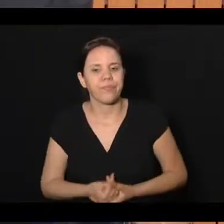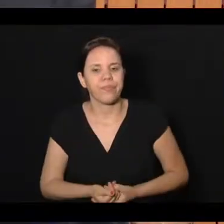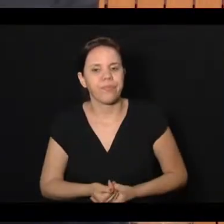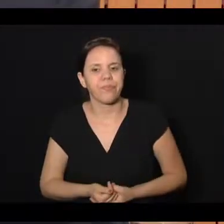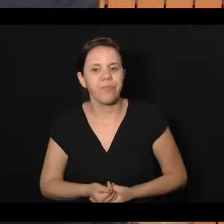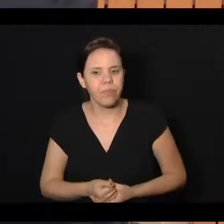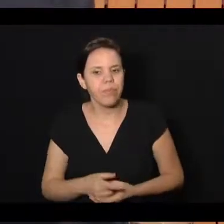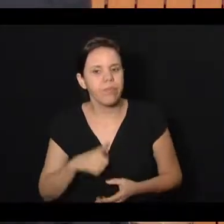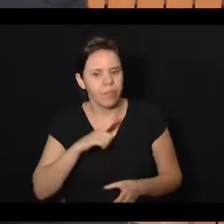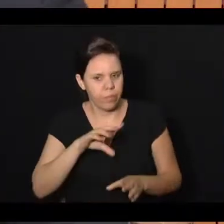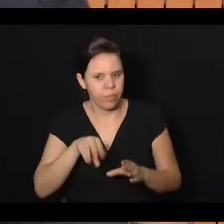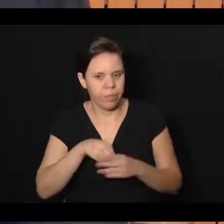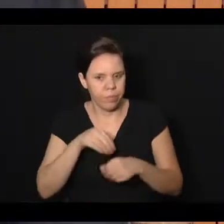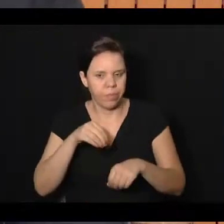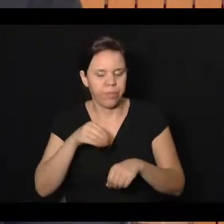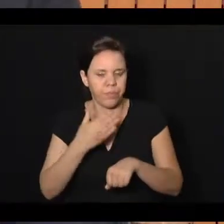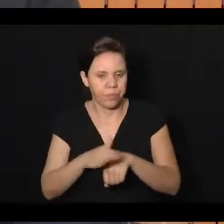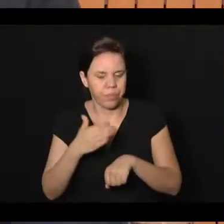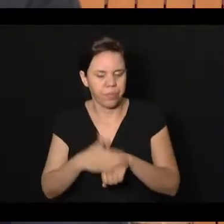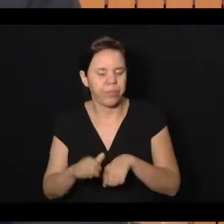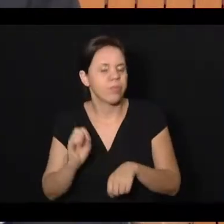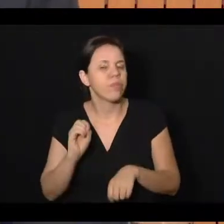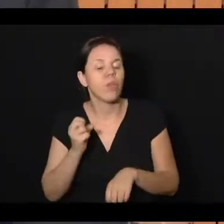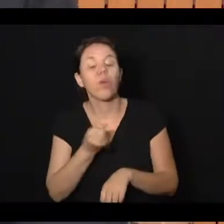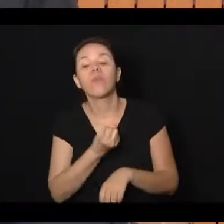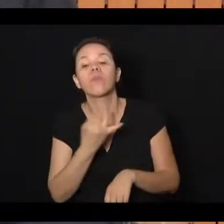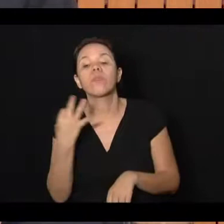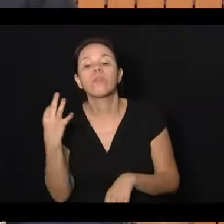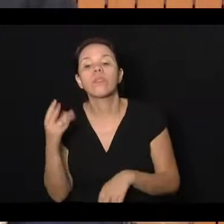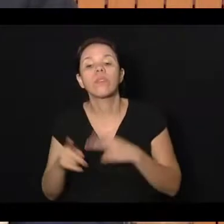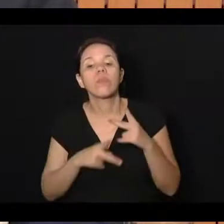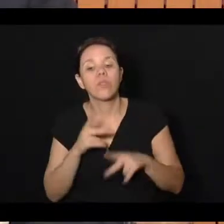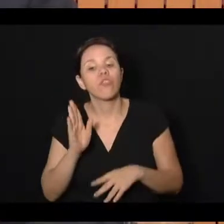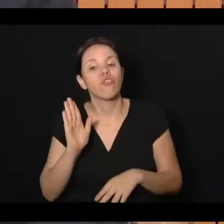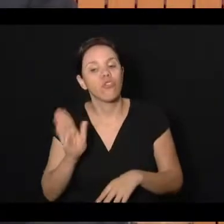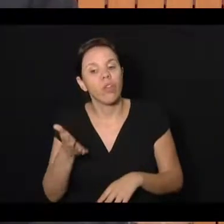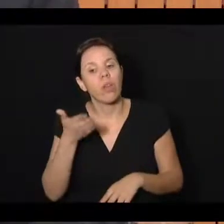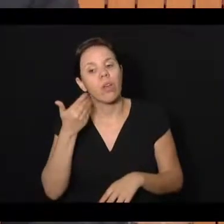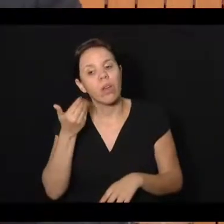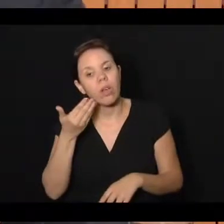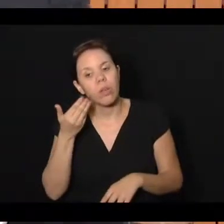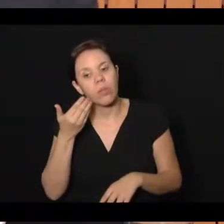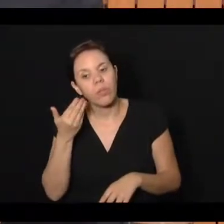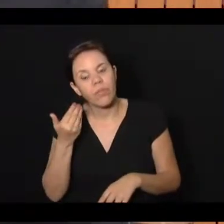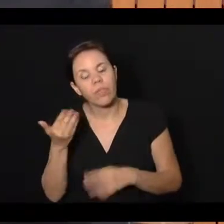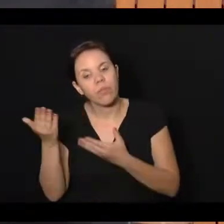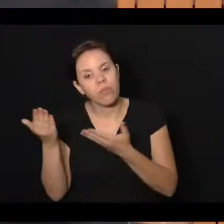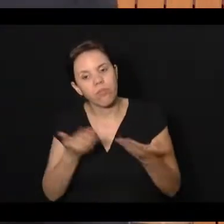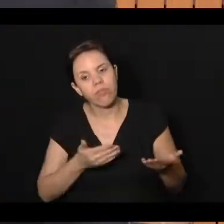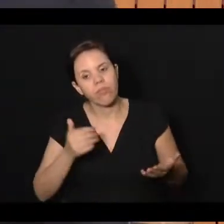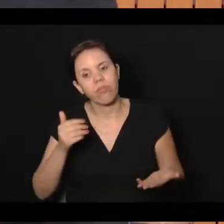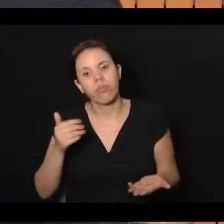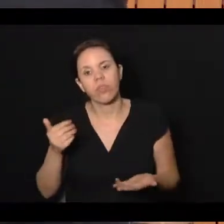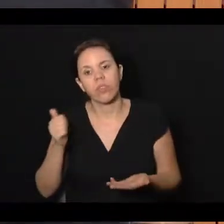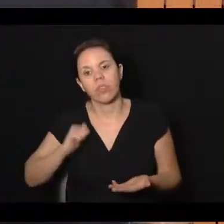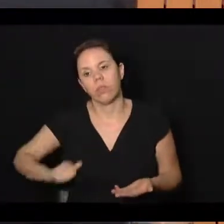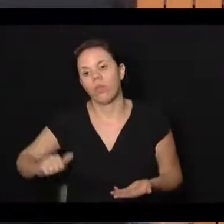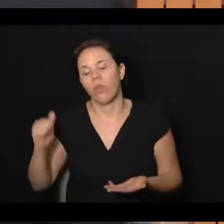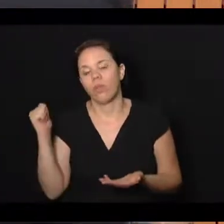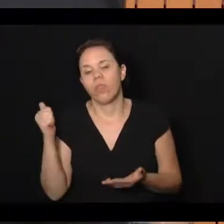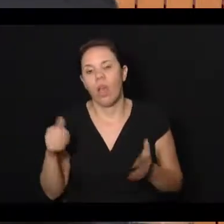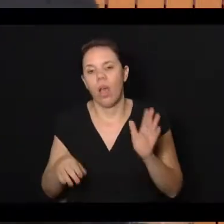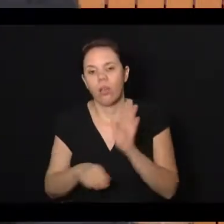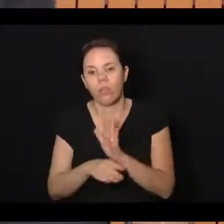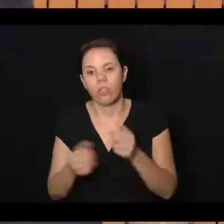aplicada e quantas pessoas que já estão sendo não recebendo bolsa aliás se você estiver